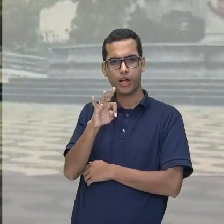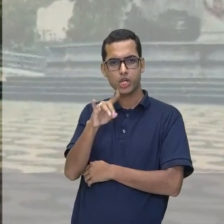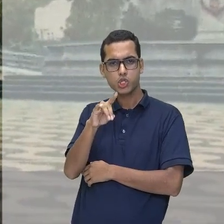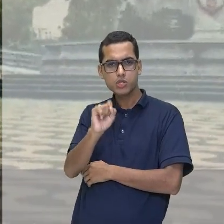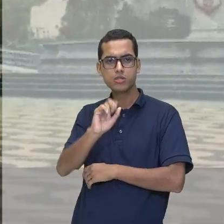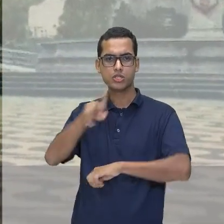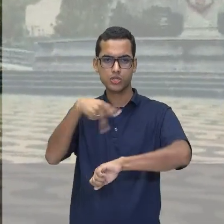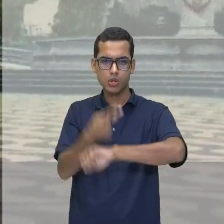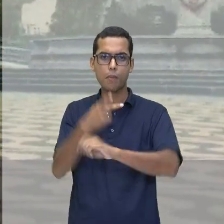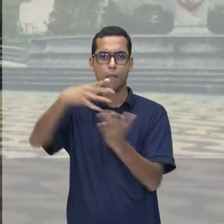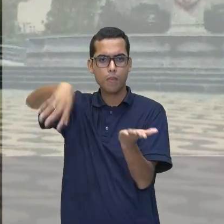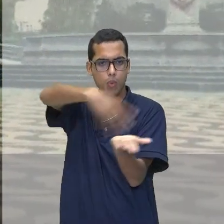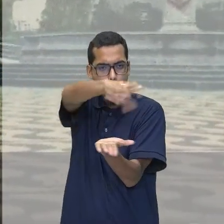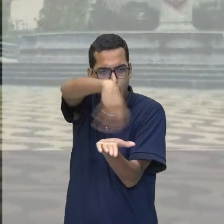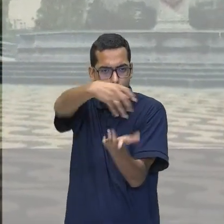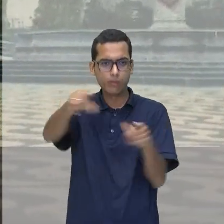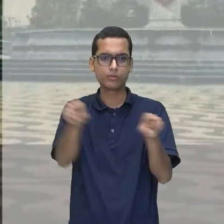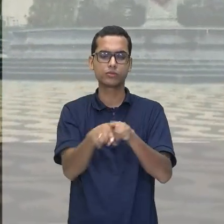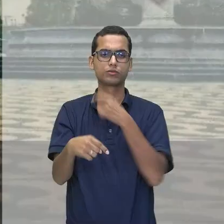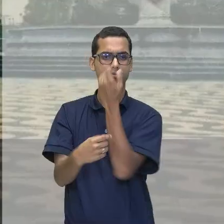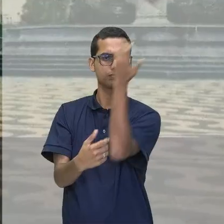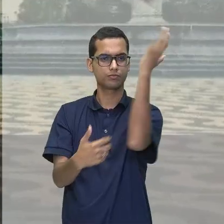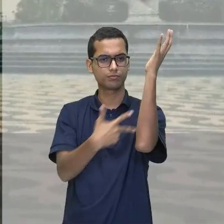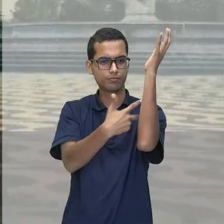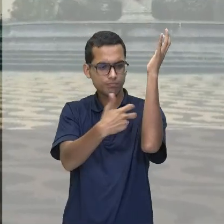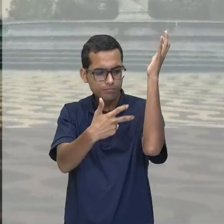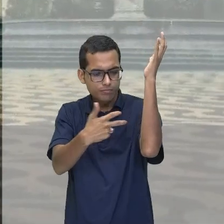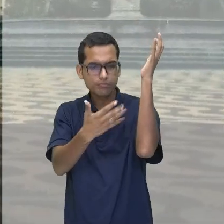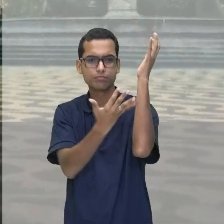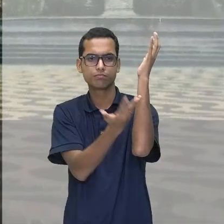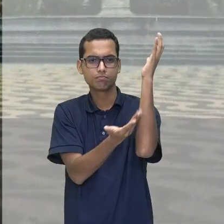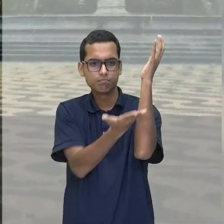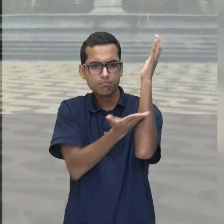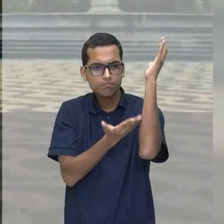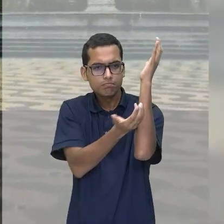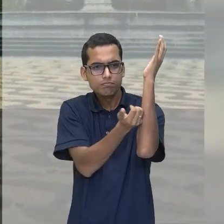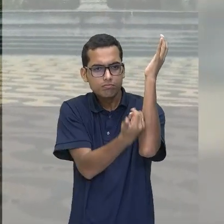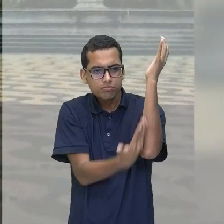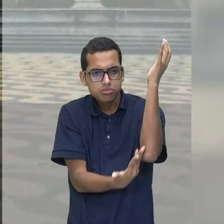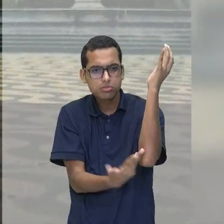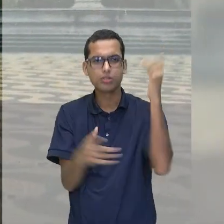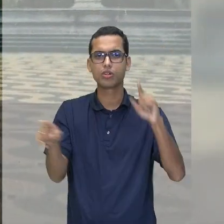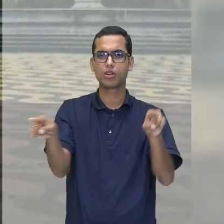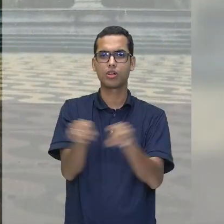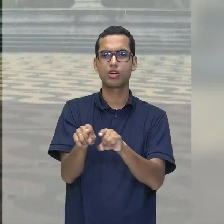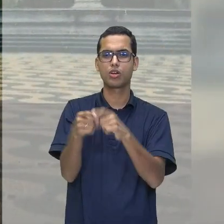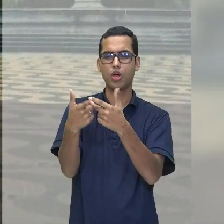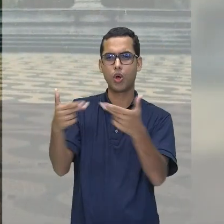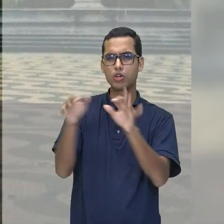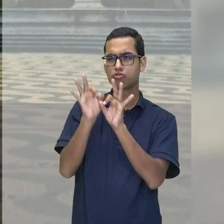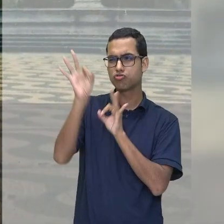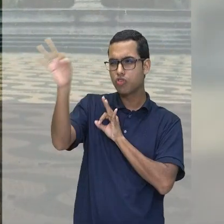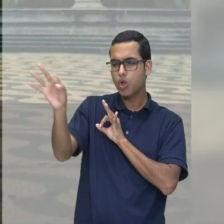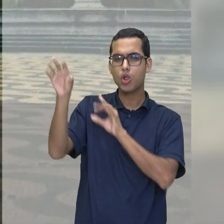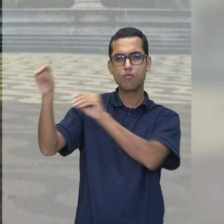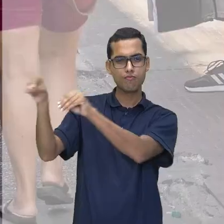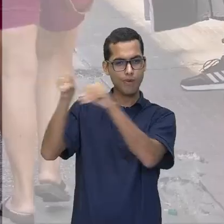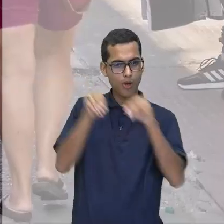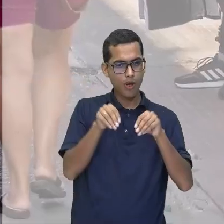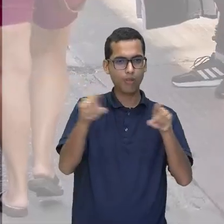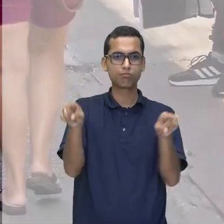abrindo e a borracha decorou. Com belas fontes trazidas de longe, hoje um pouco delas